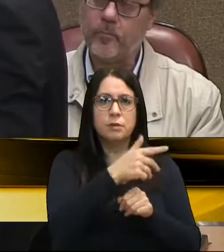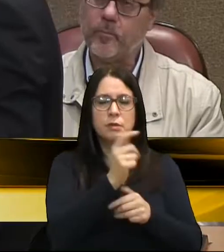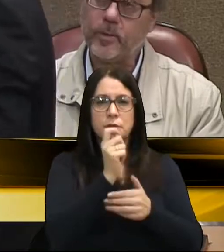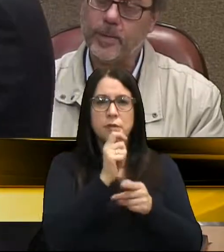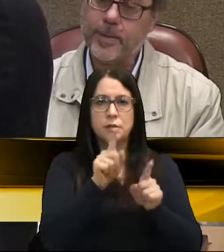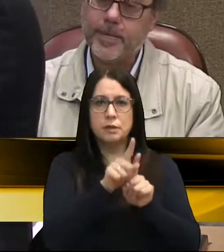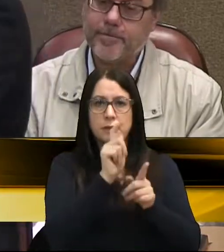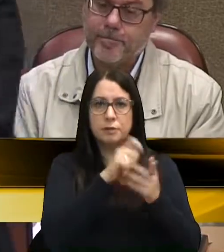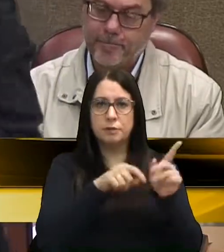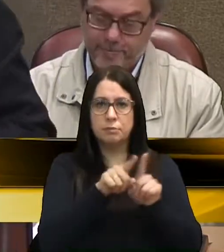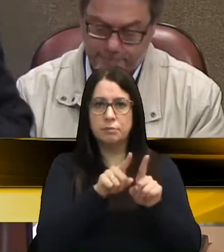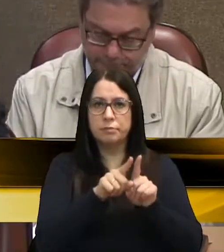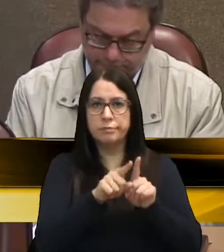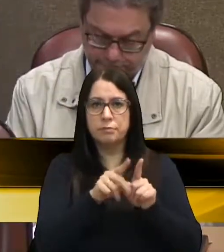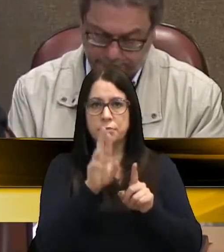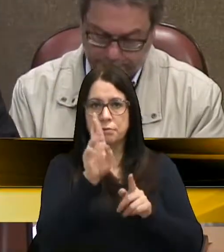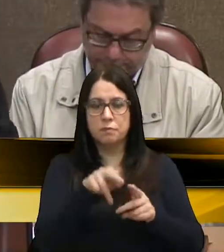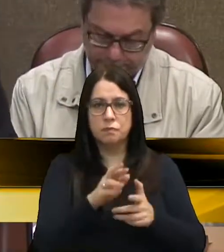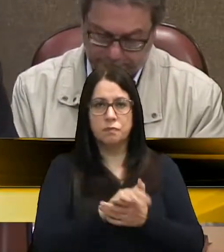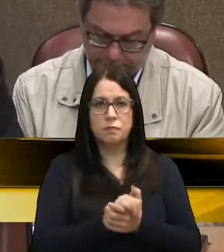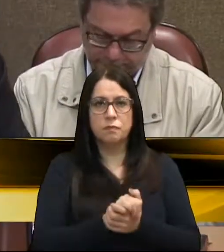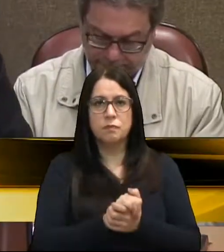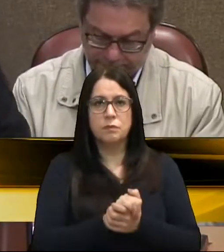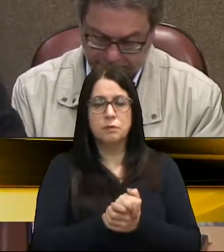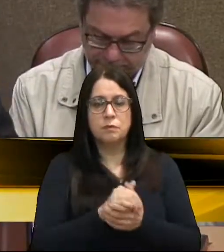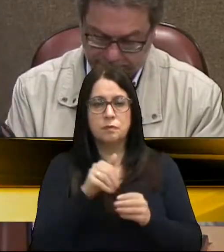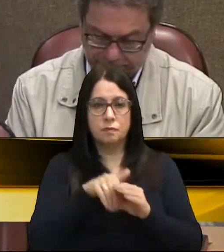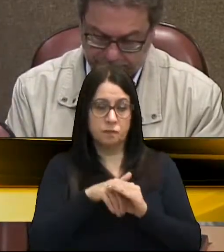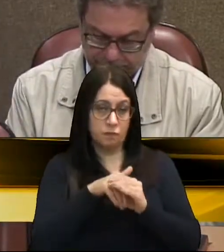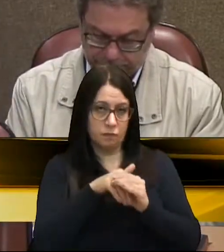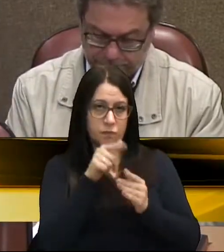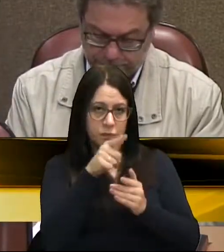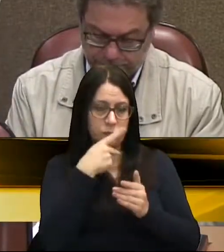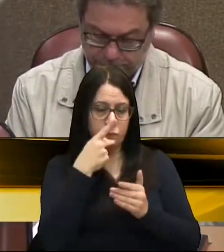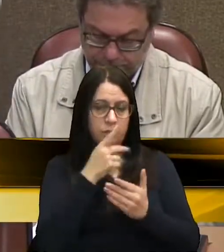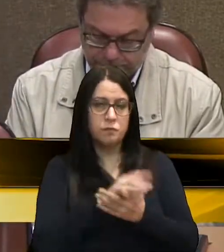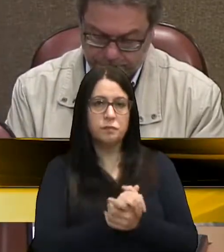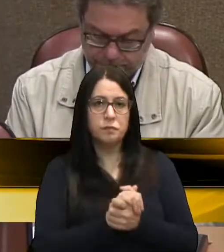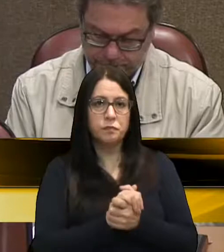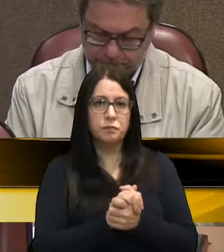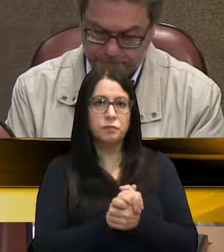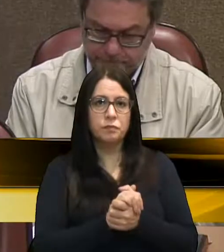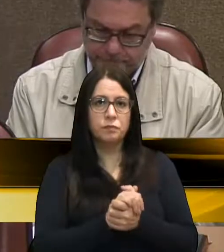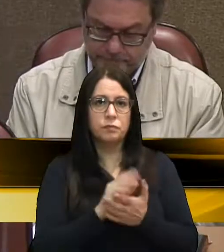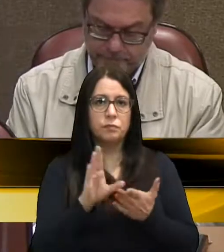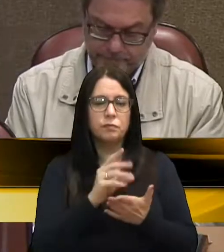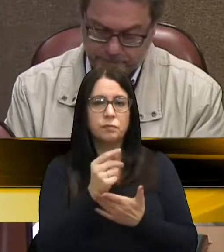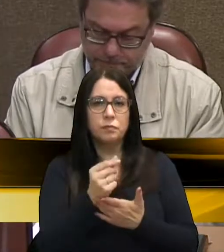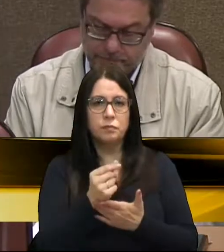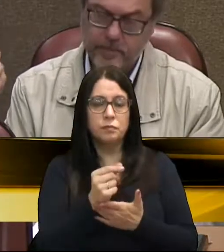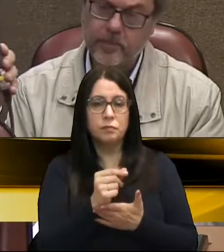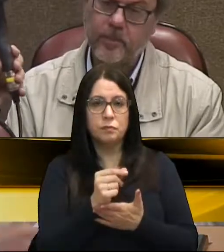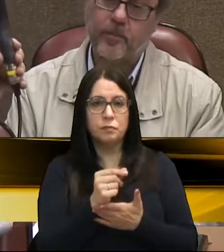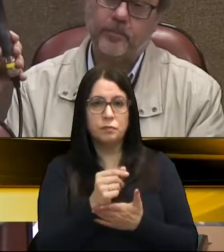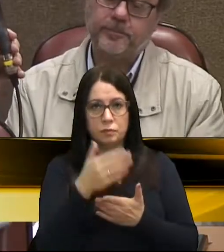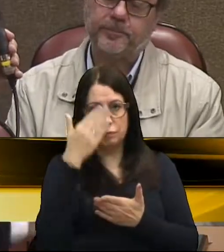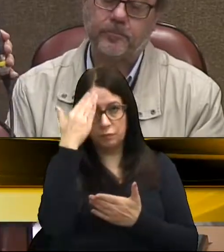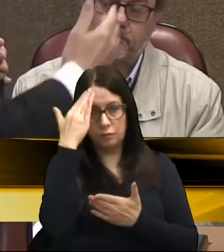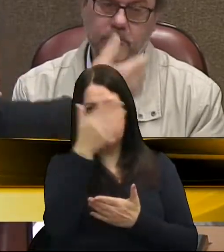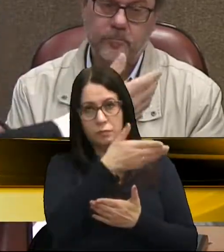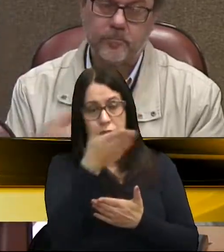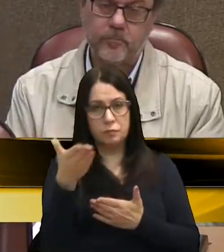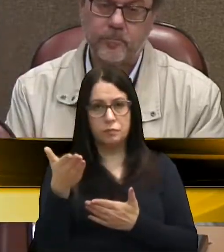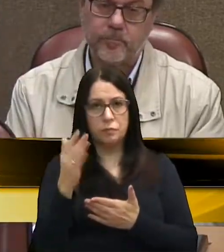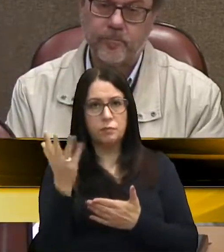rubrica também. Vossa Excelência tem razão na sua apreciação. E os valores que foram alocados, presidente, e que agradeço